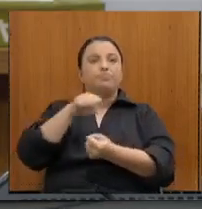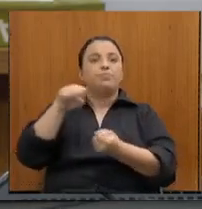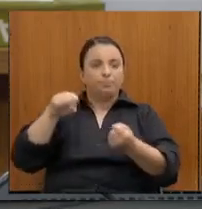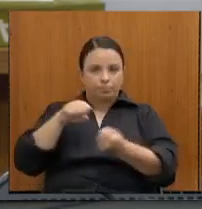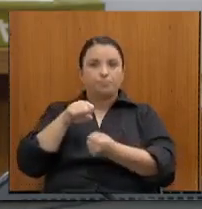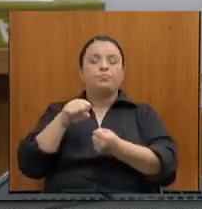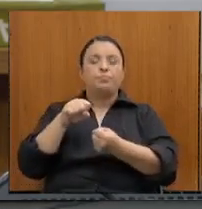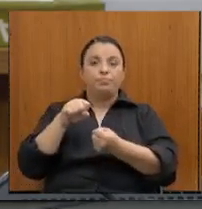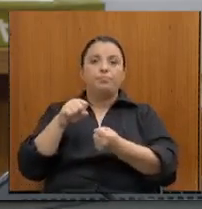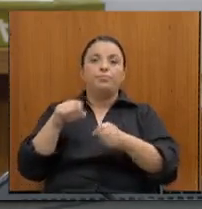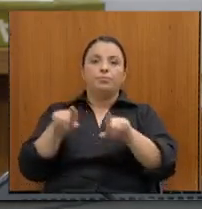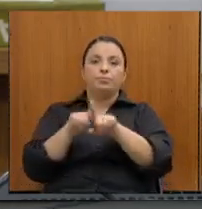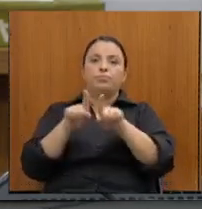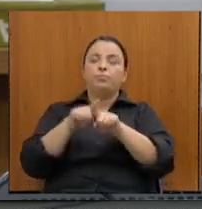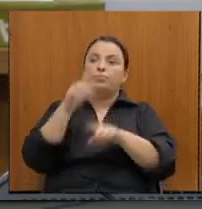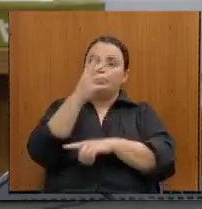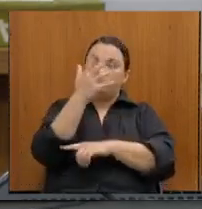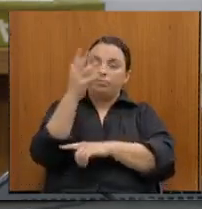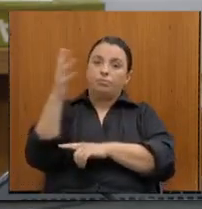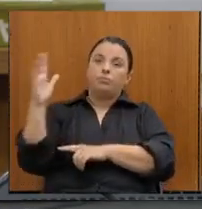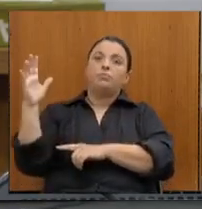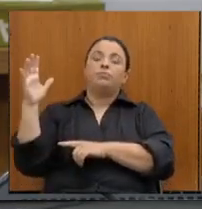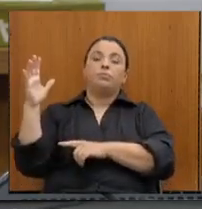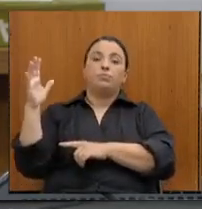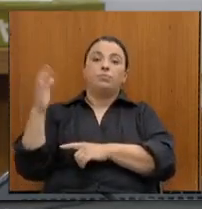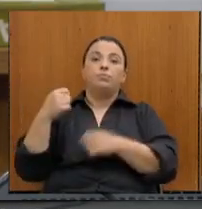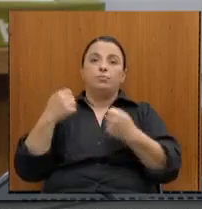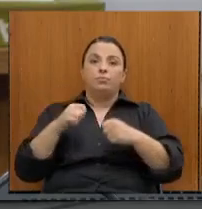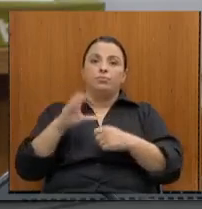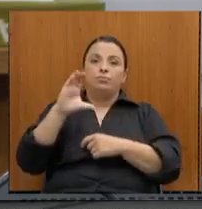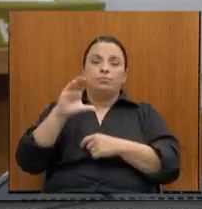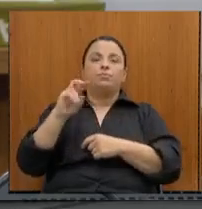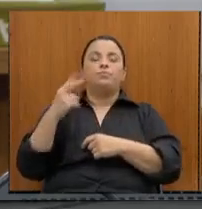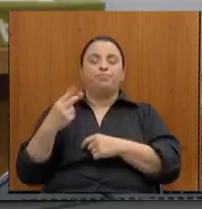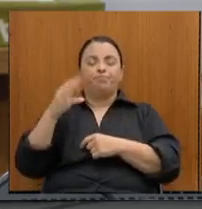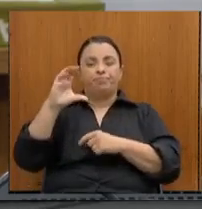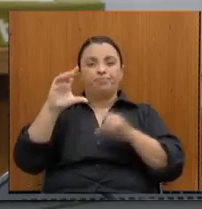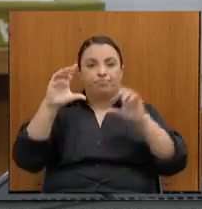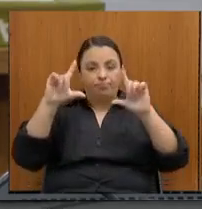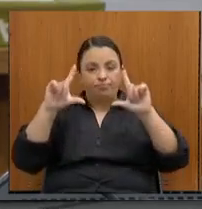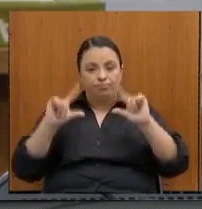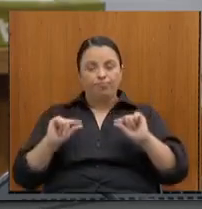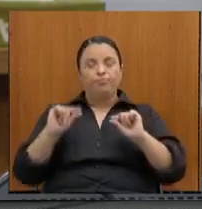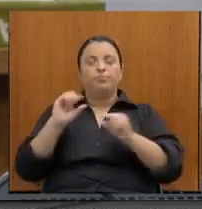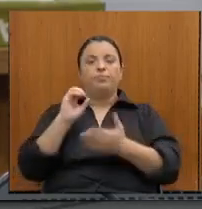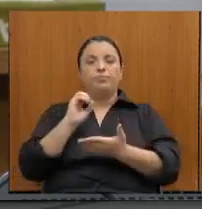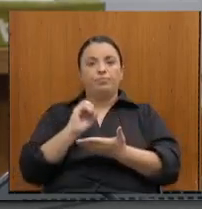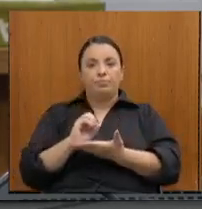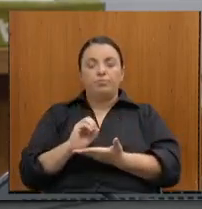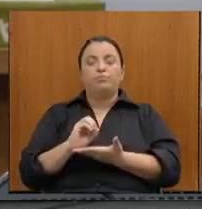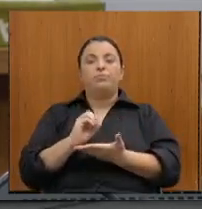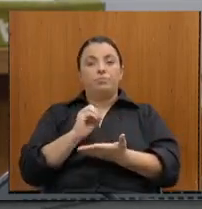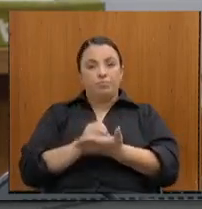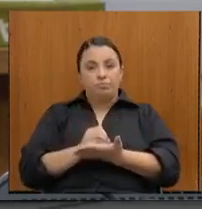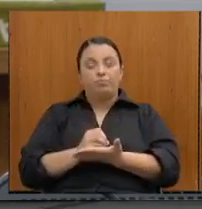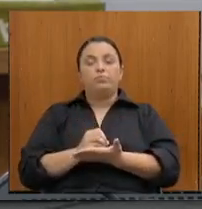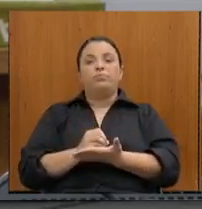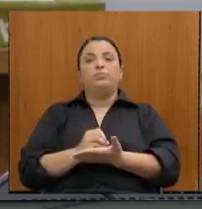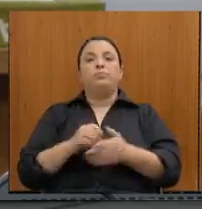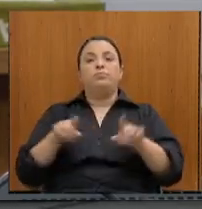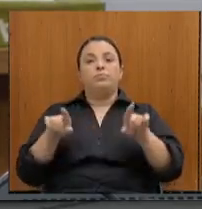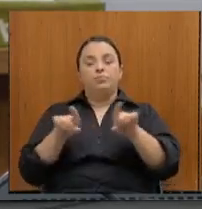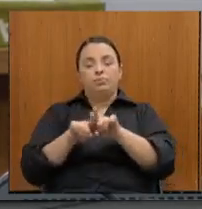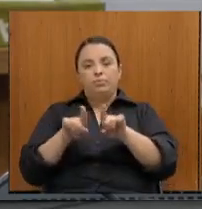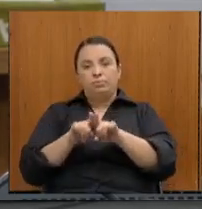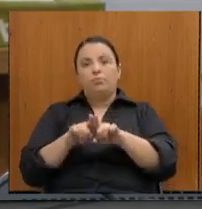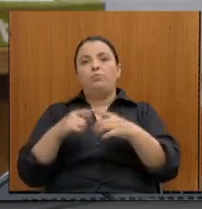aí a emissão de carbono então de ter energias limpas mas também na substituição